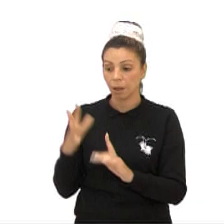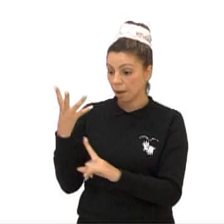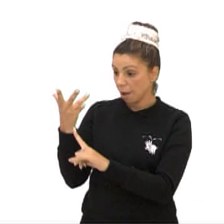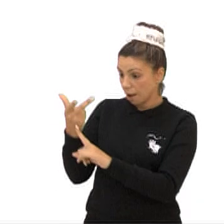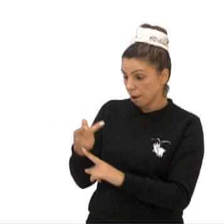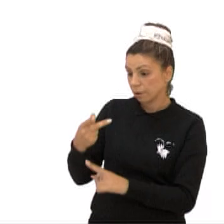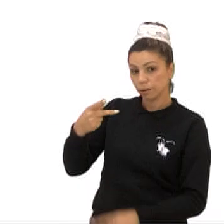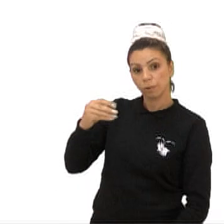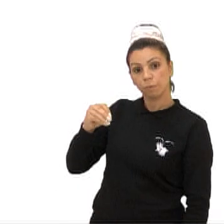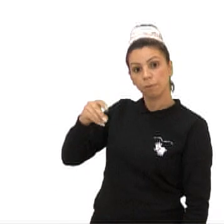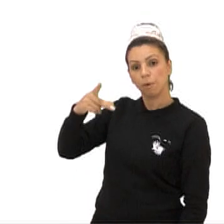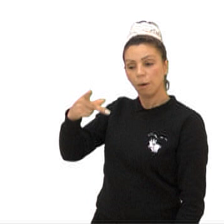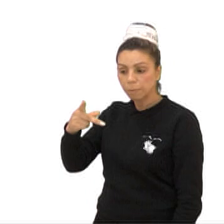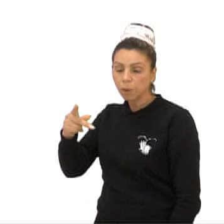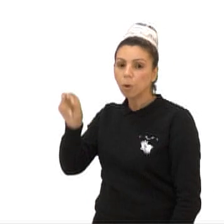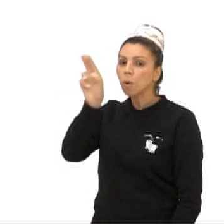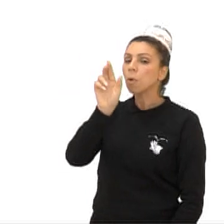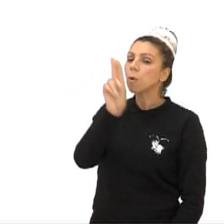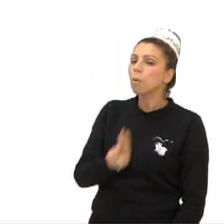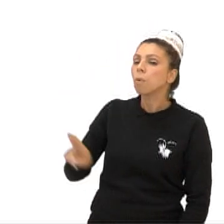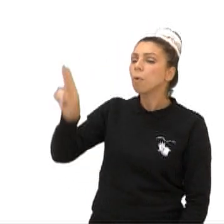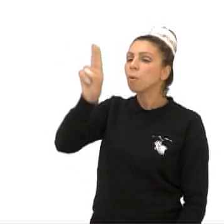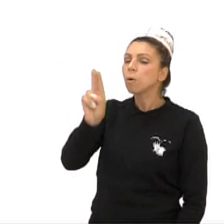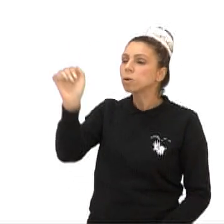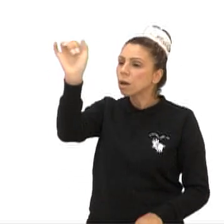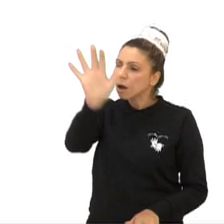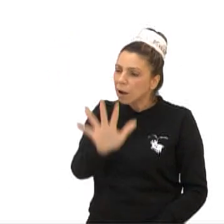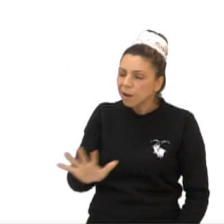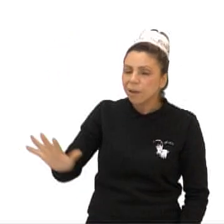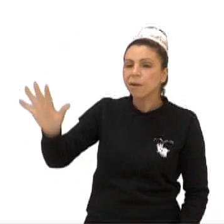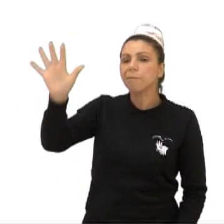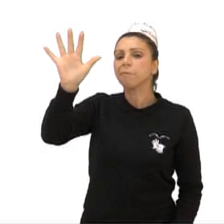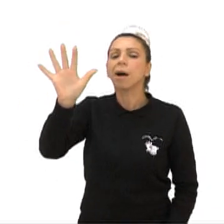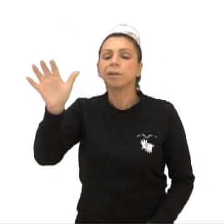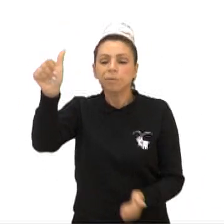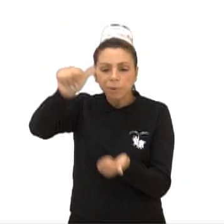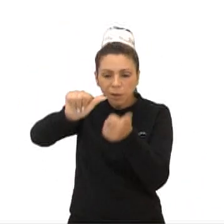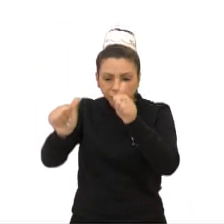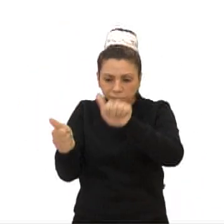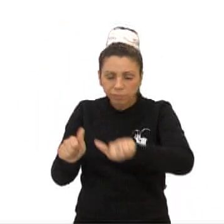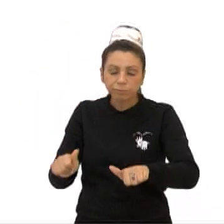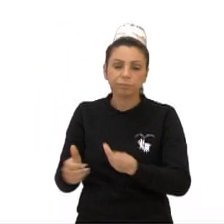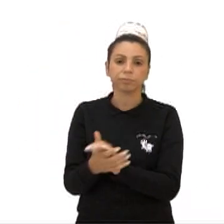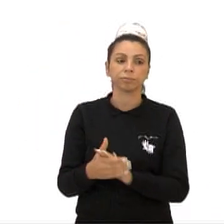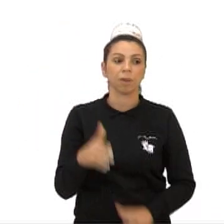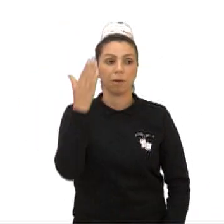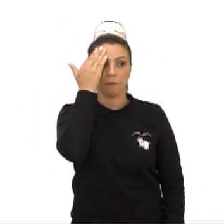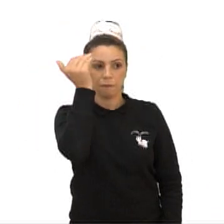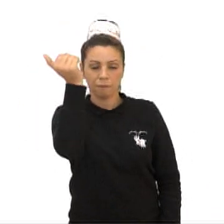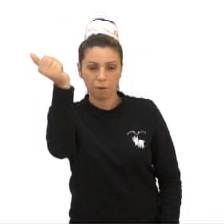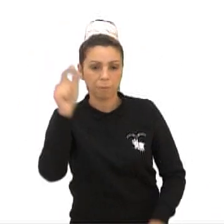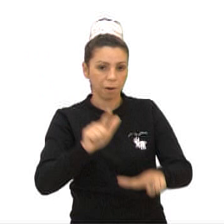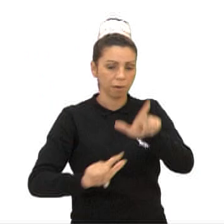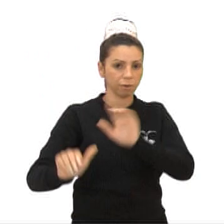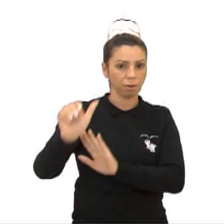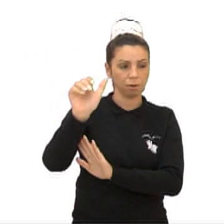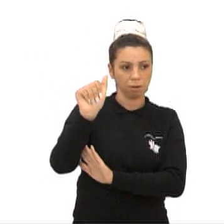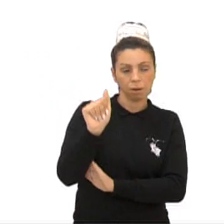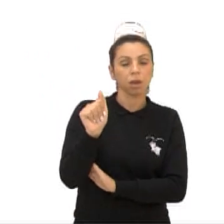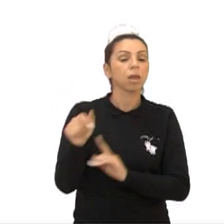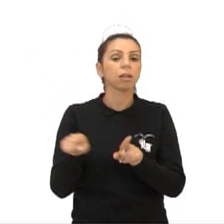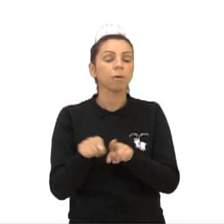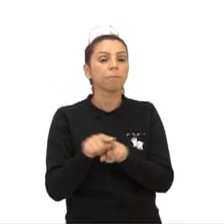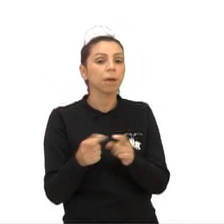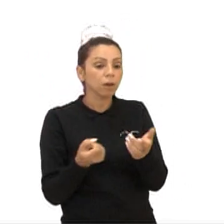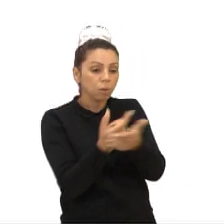pop usa que tipo de imagens em suas obras? Alternativa A, famosos e produtos de consumo.